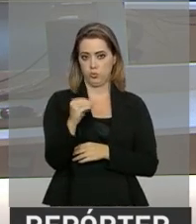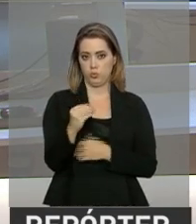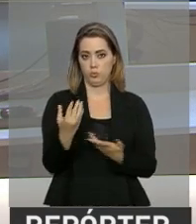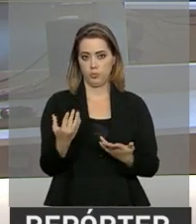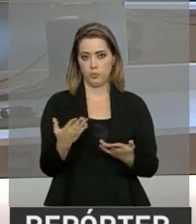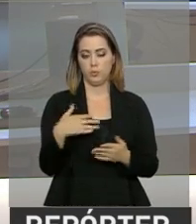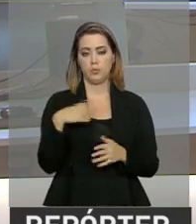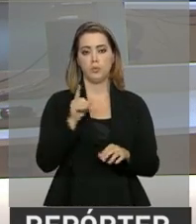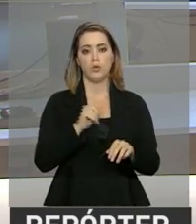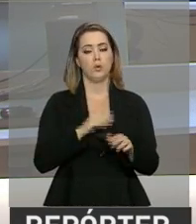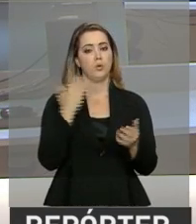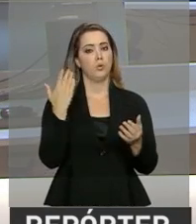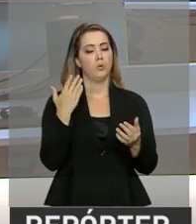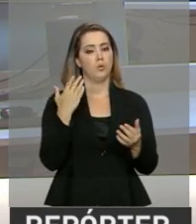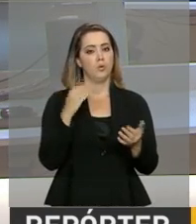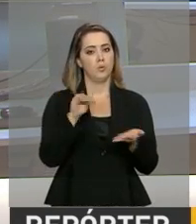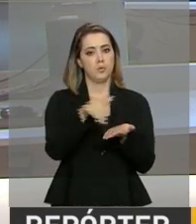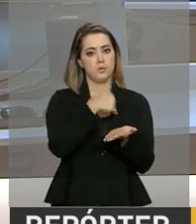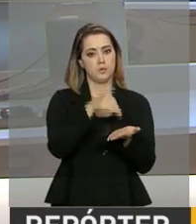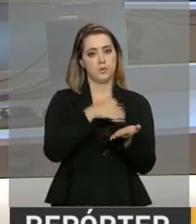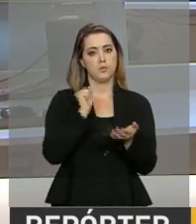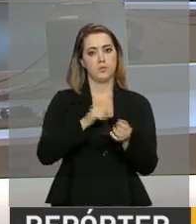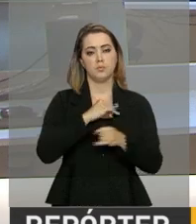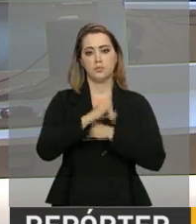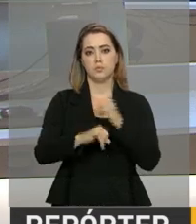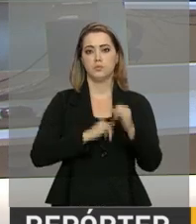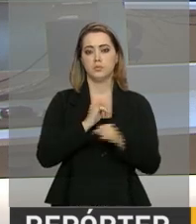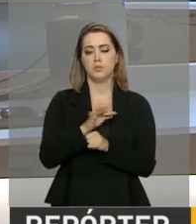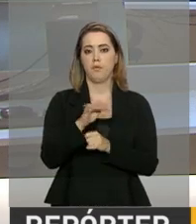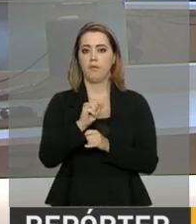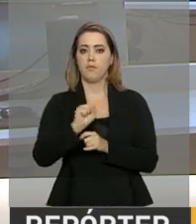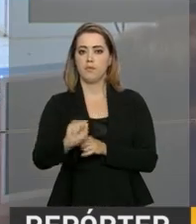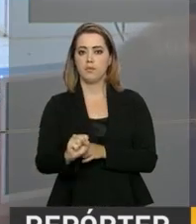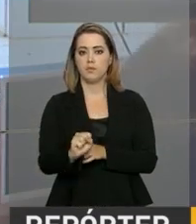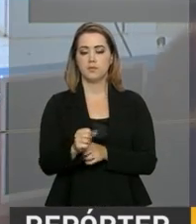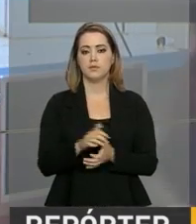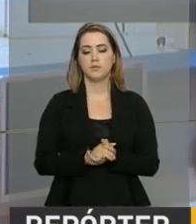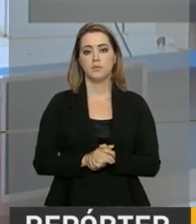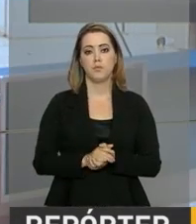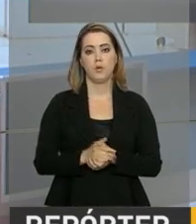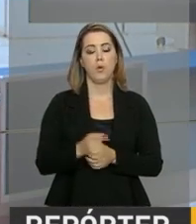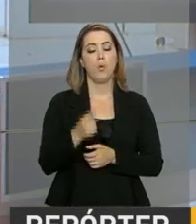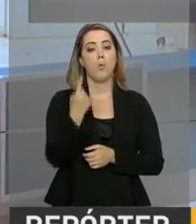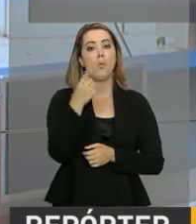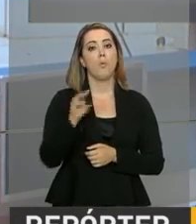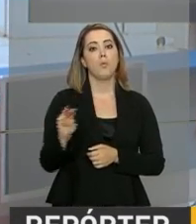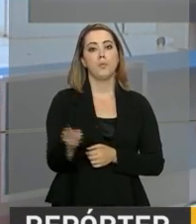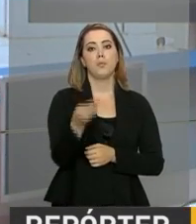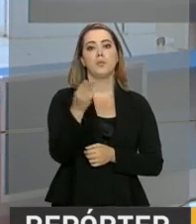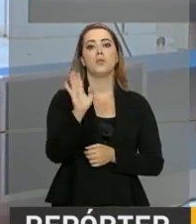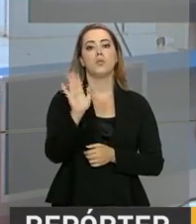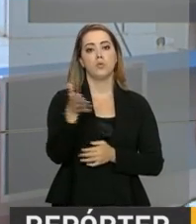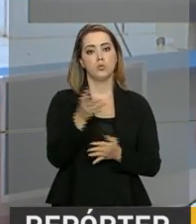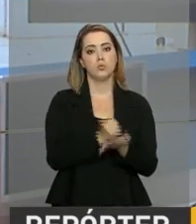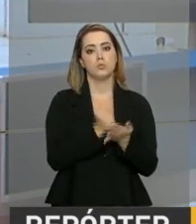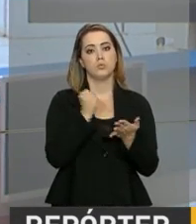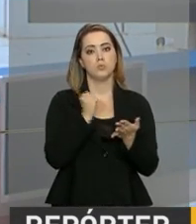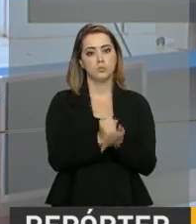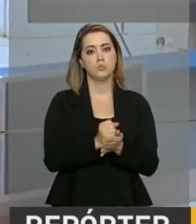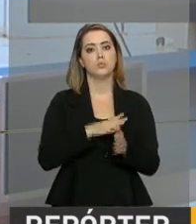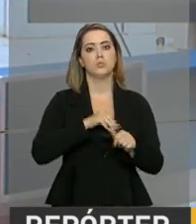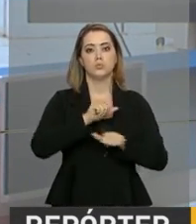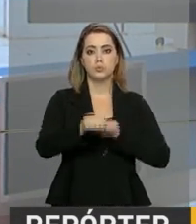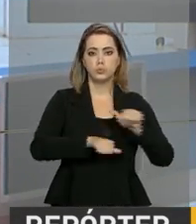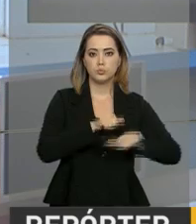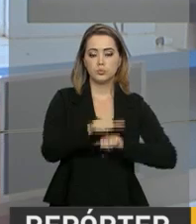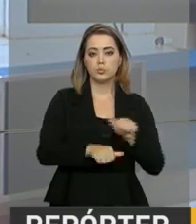31 de outubro. O processo deve ser feito pela internet no sistema do FIES. Cerca de 1,5 milhão de contratos deverão ser prorrogados